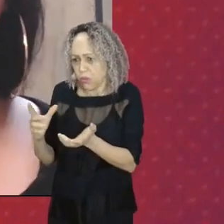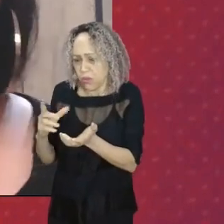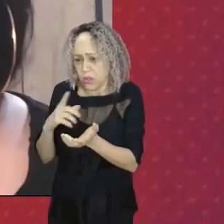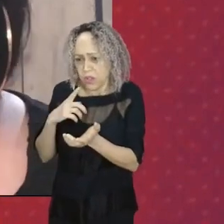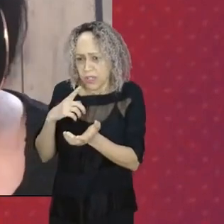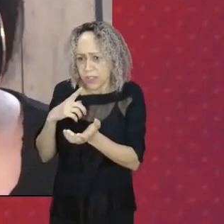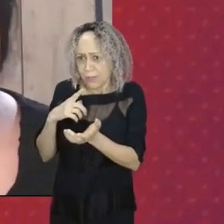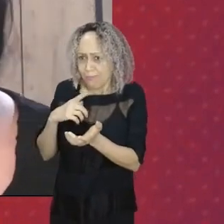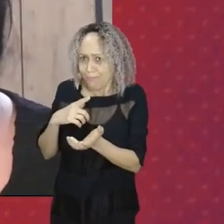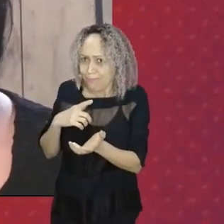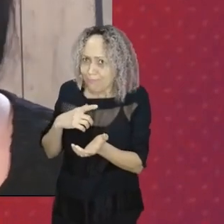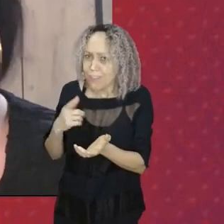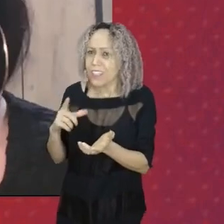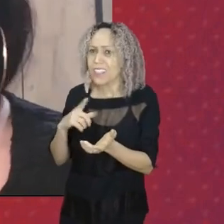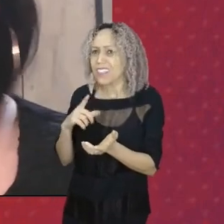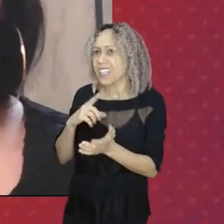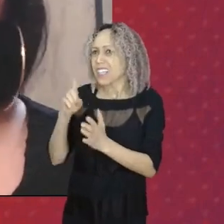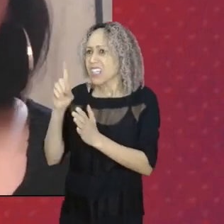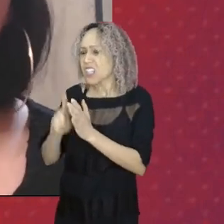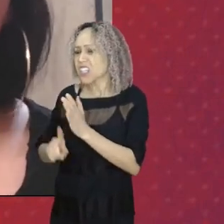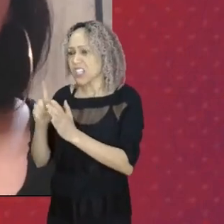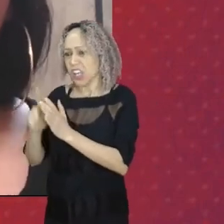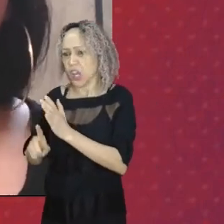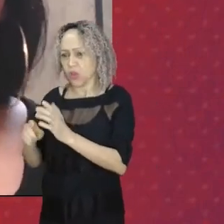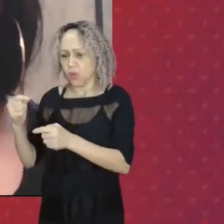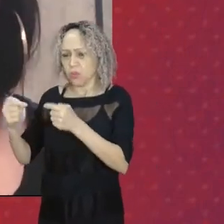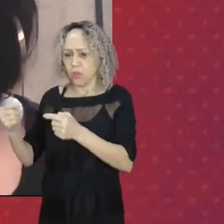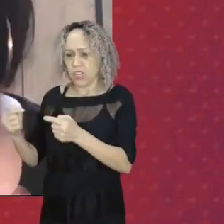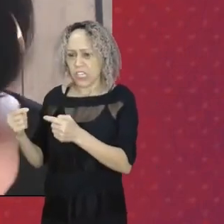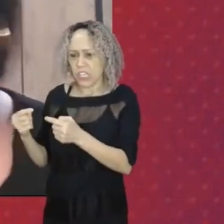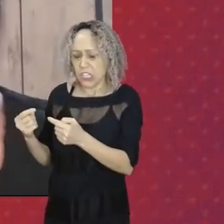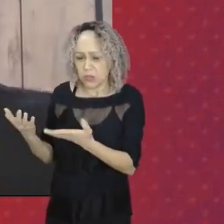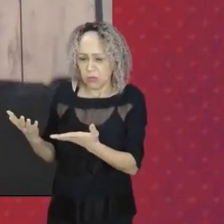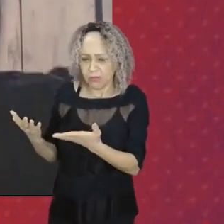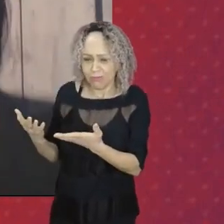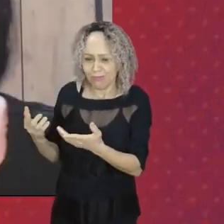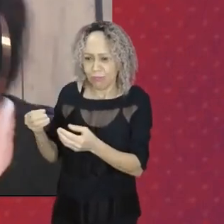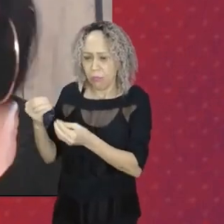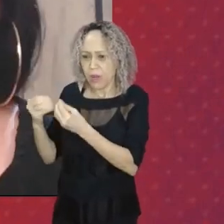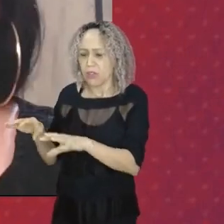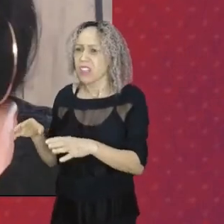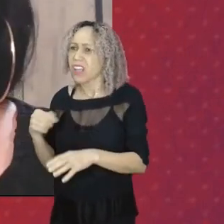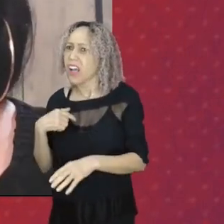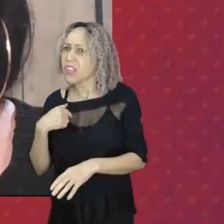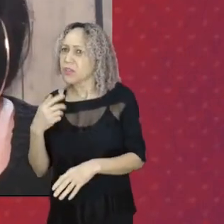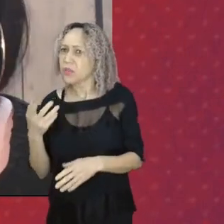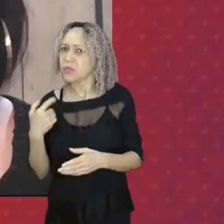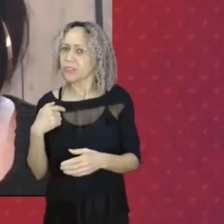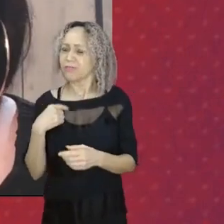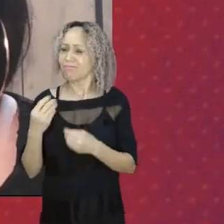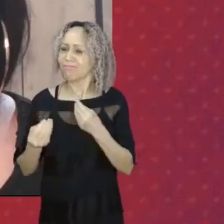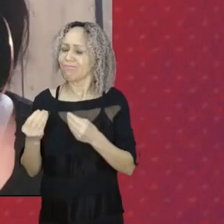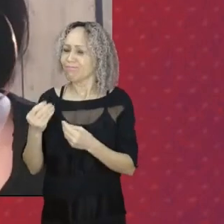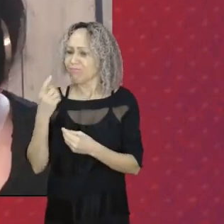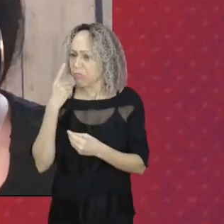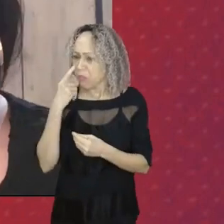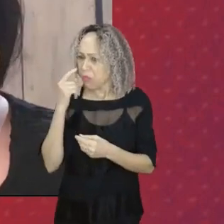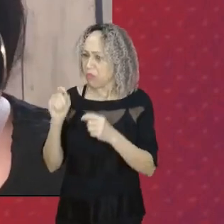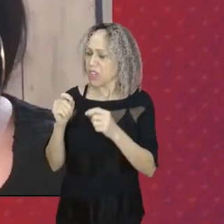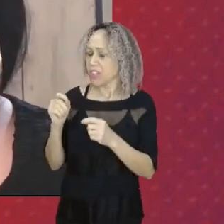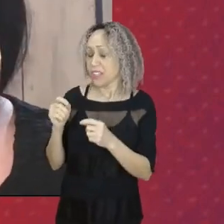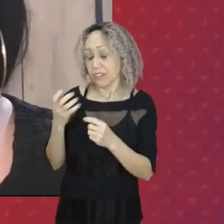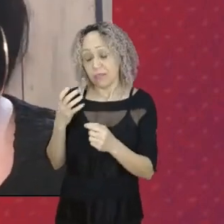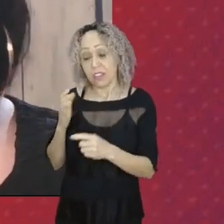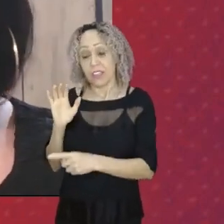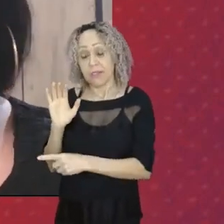para sobreviver em meio a esse sistema de caos. né? Então, sempre fui uma pessoa muito